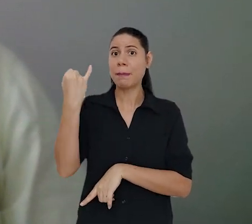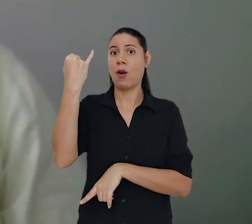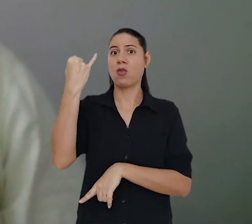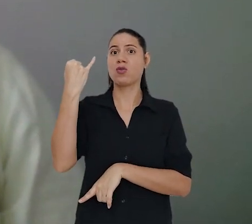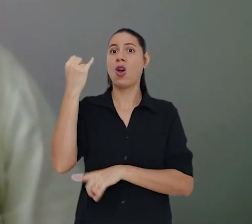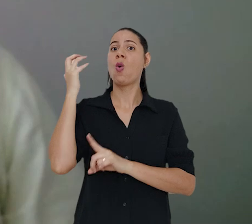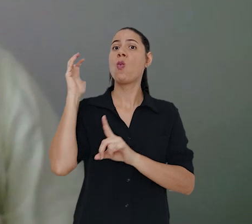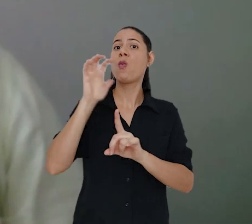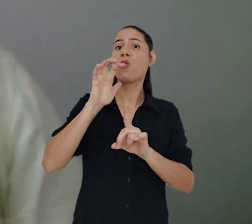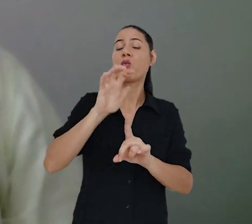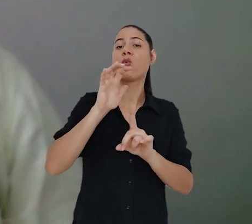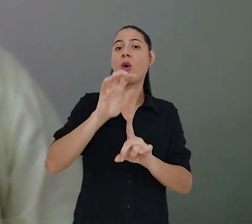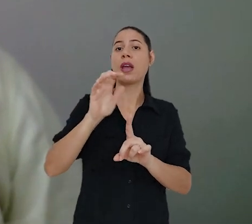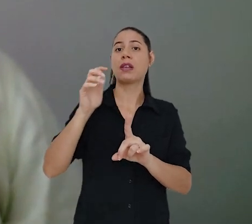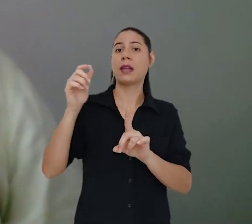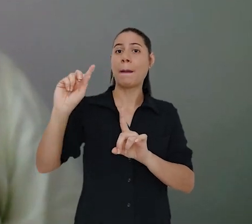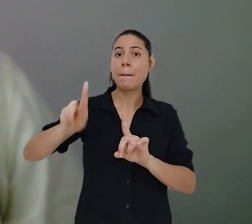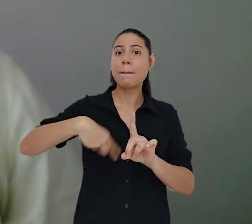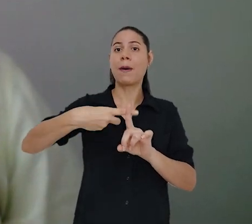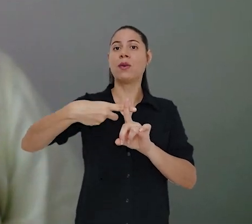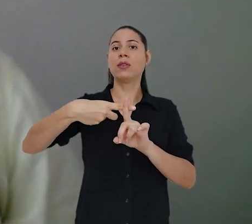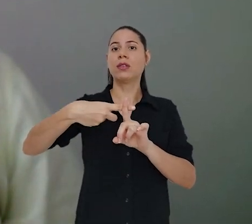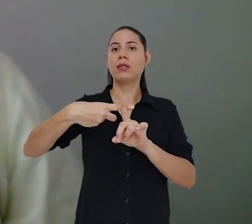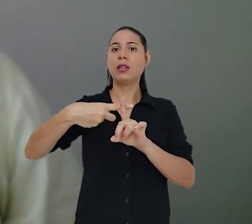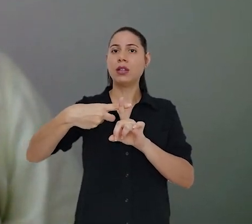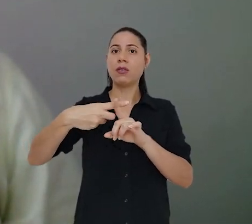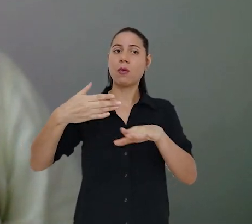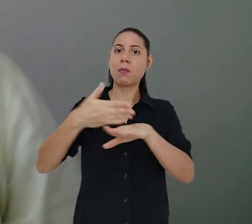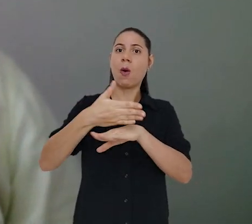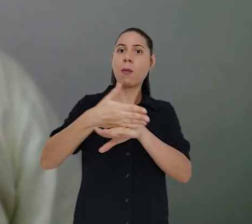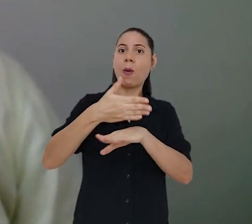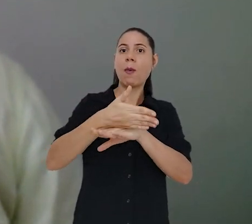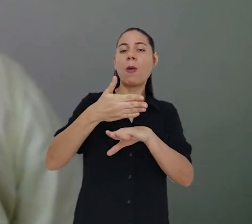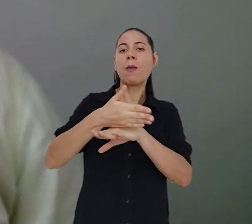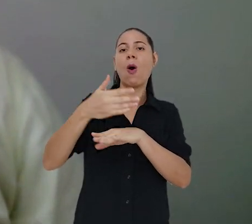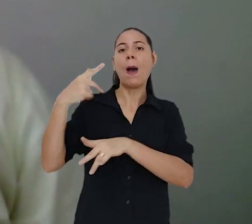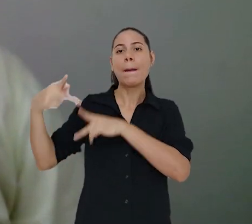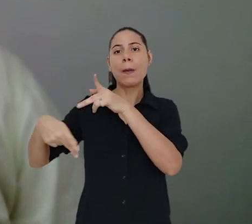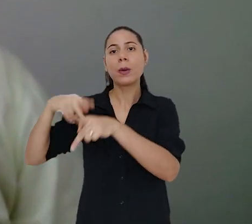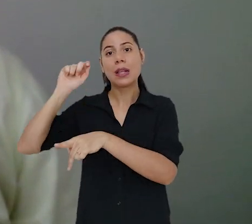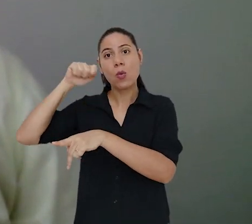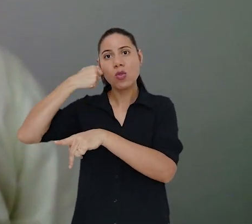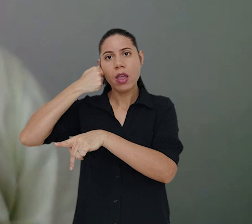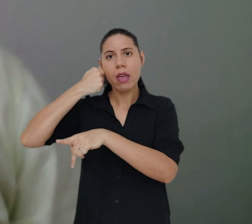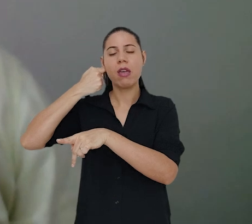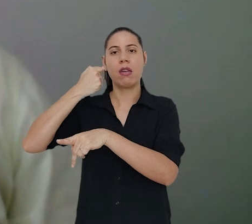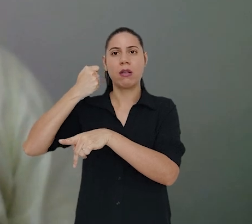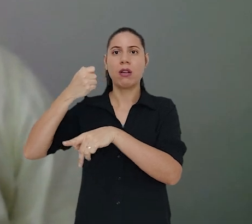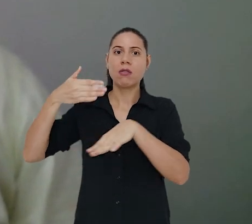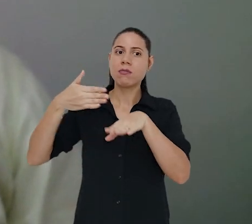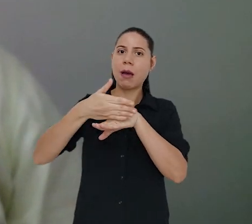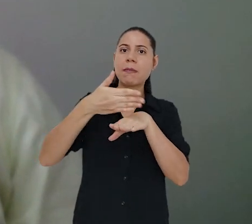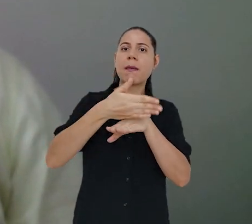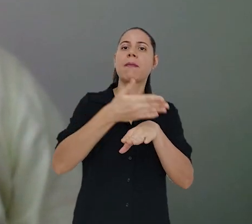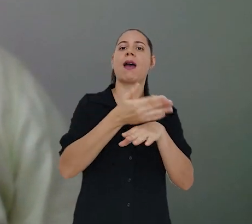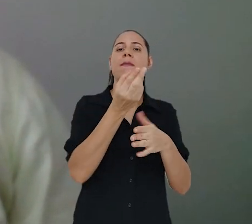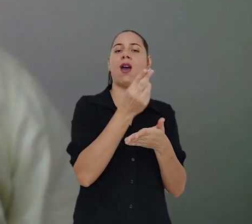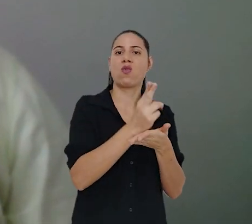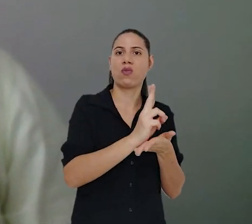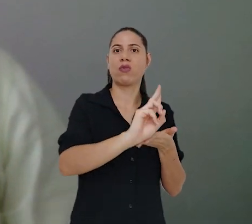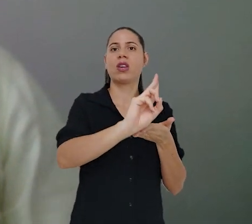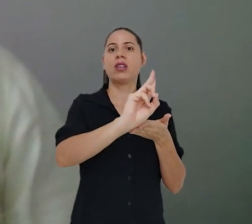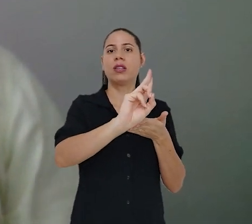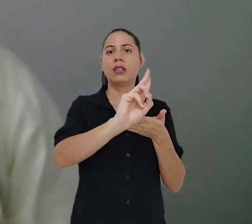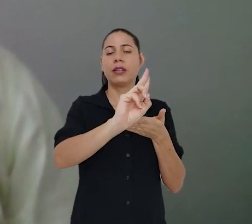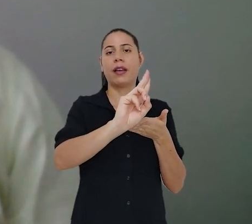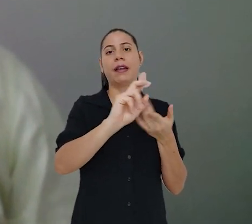há uma inserção maior da população negra, né, nos bancos das universidades,